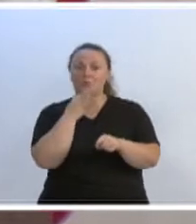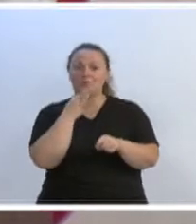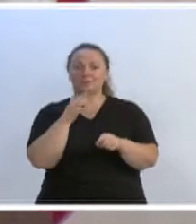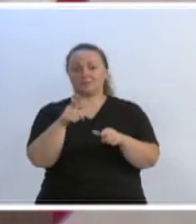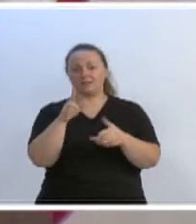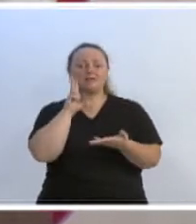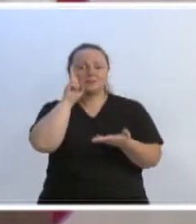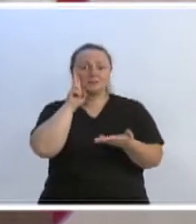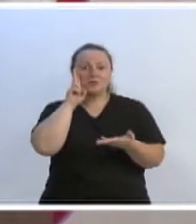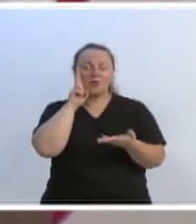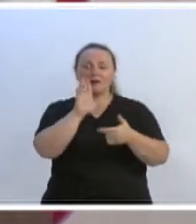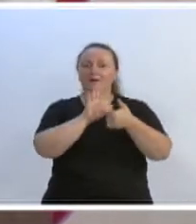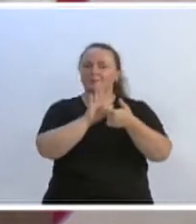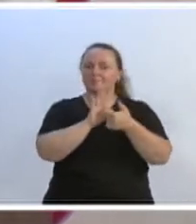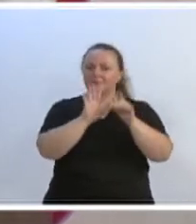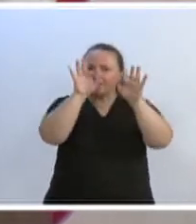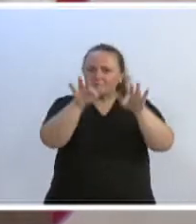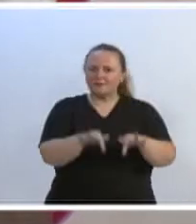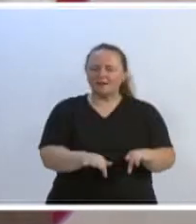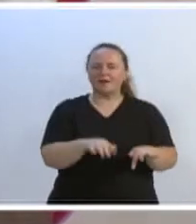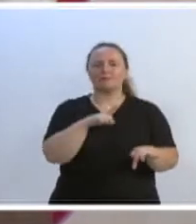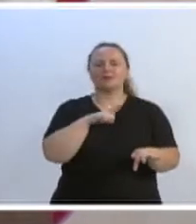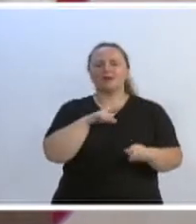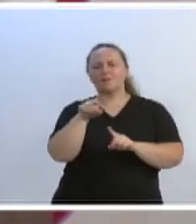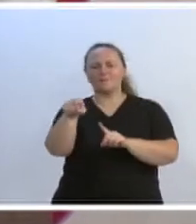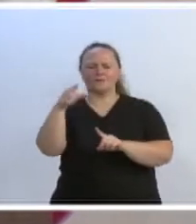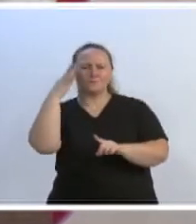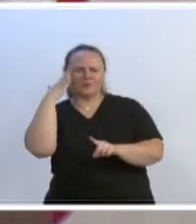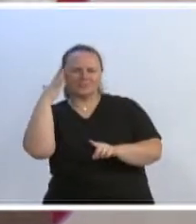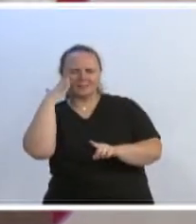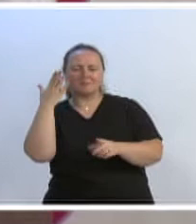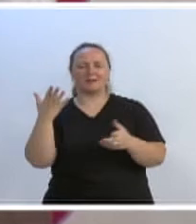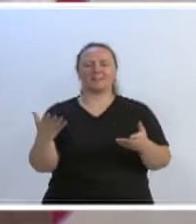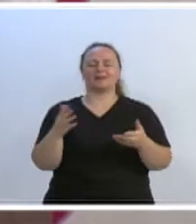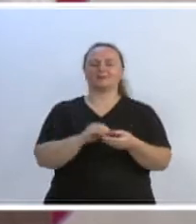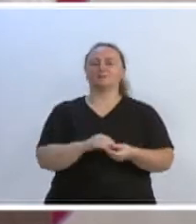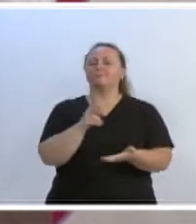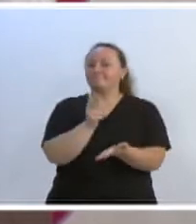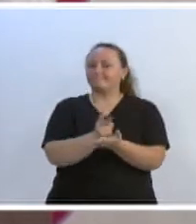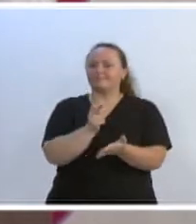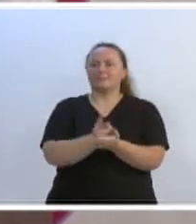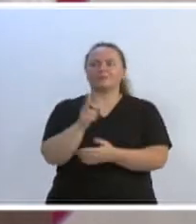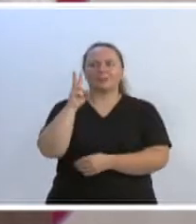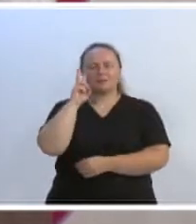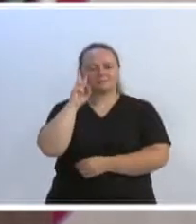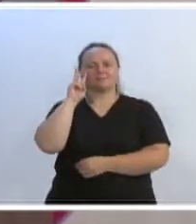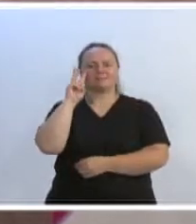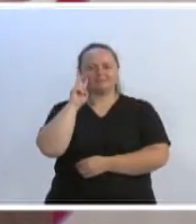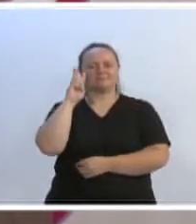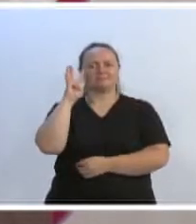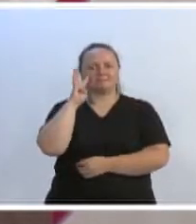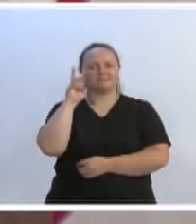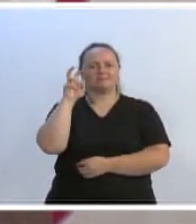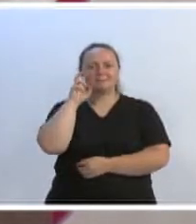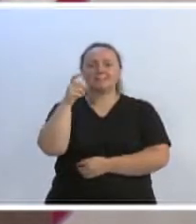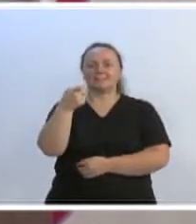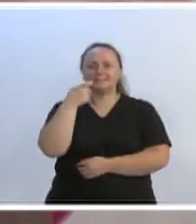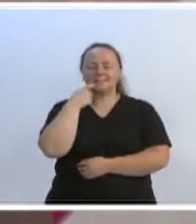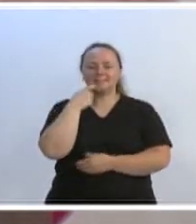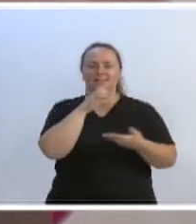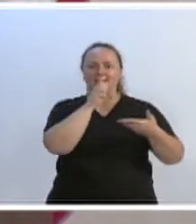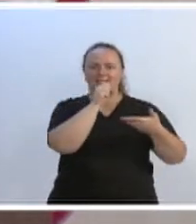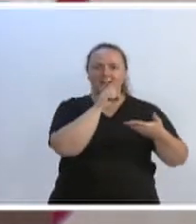construção do nosso futuro. O vereador ladeado pelo vereador Lenilson, e antes ladeado pelo vereador Becker e vereador